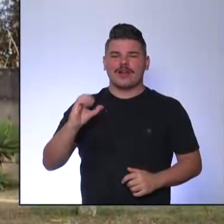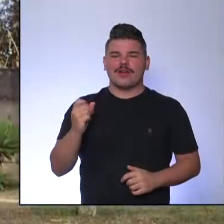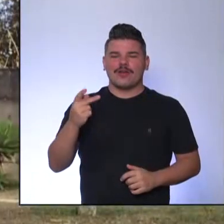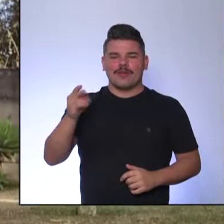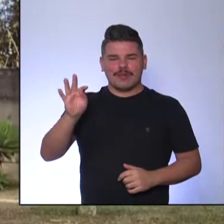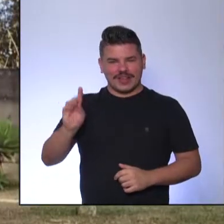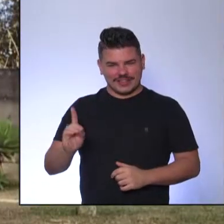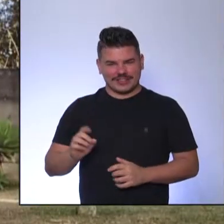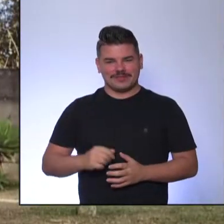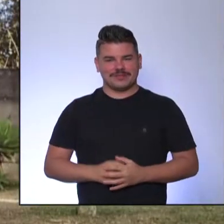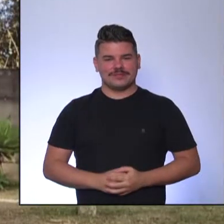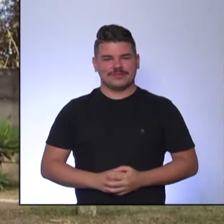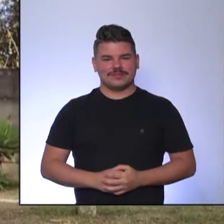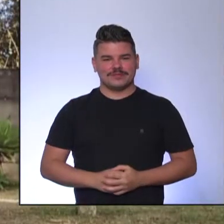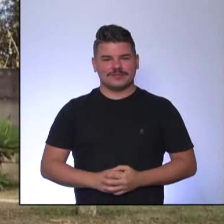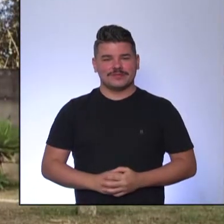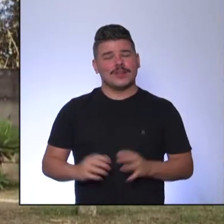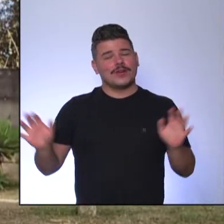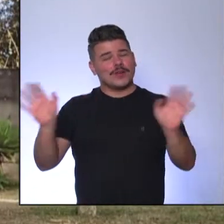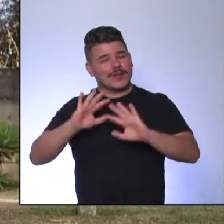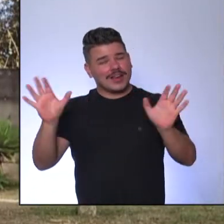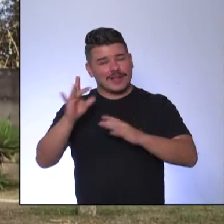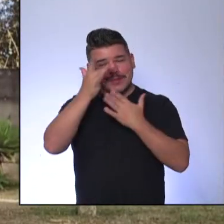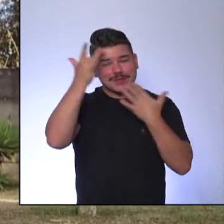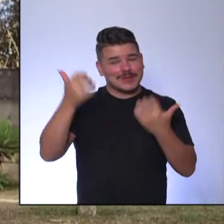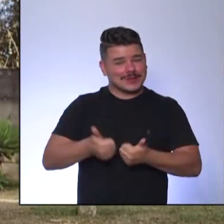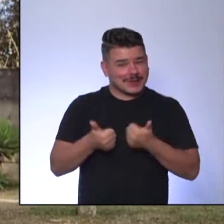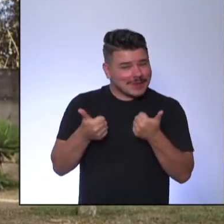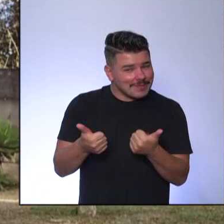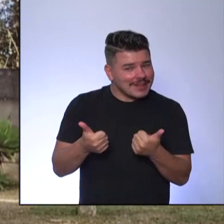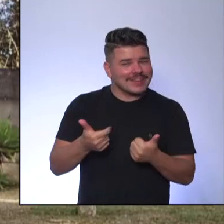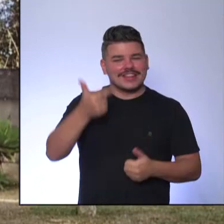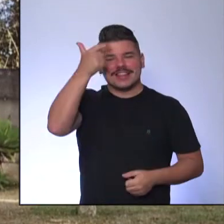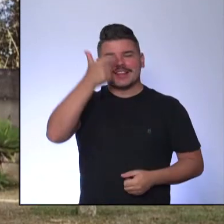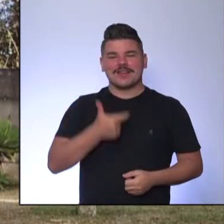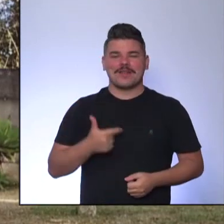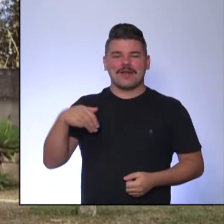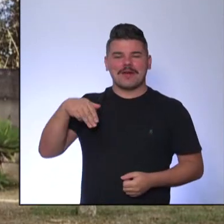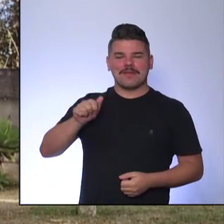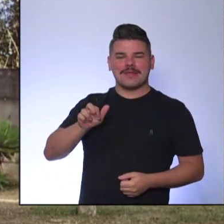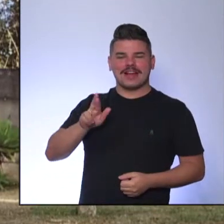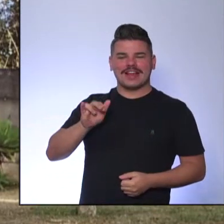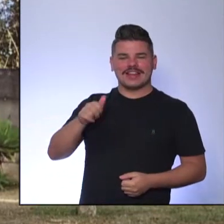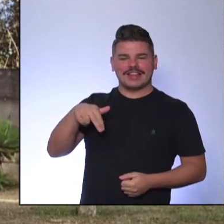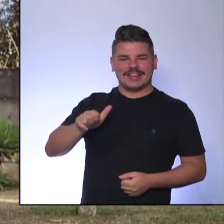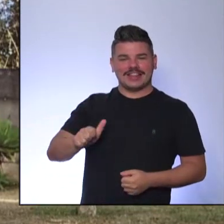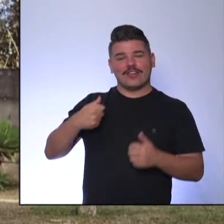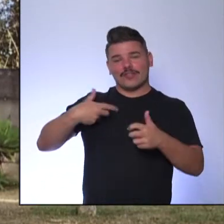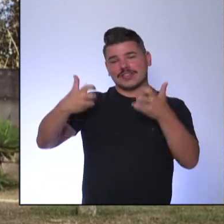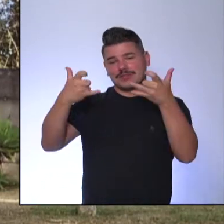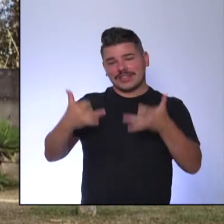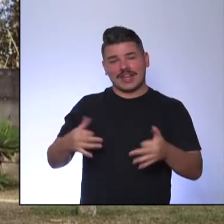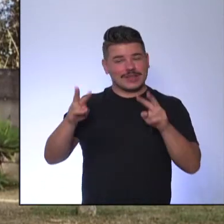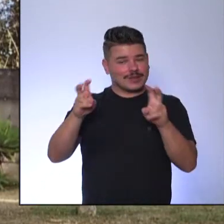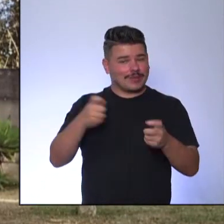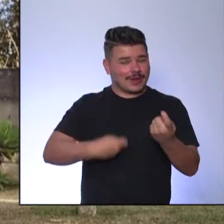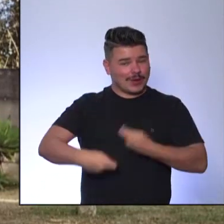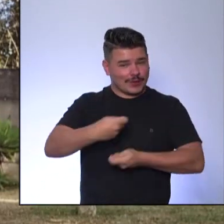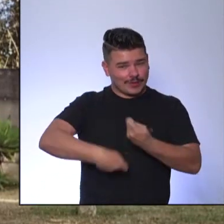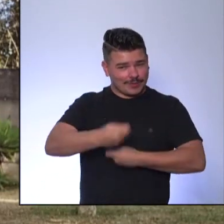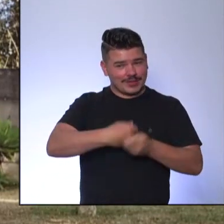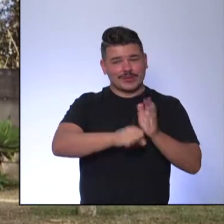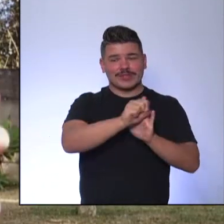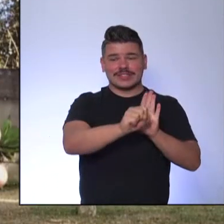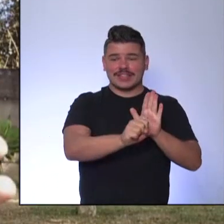Oi, pessoas, tudo bem? Aqui é a Mariana. Eu vim conversar um pouquinho com vocês sobre a economia do Brasil dos séculos 16 e